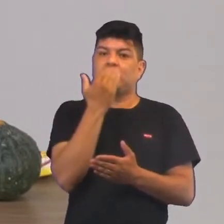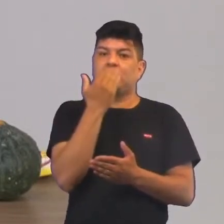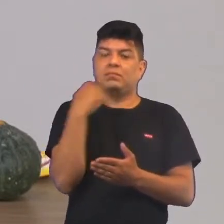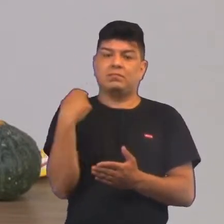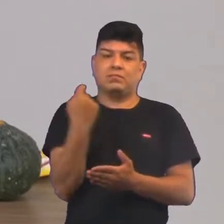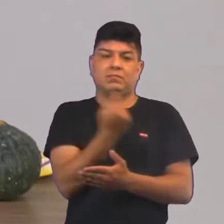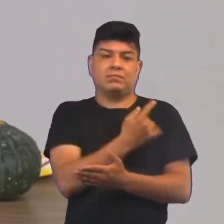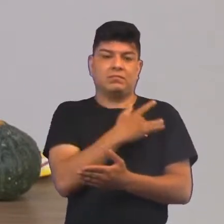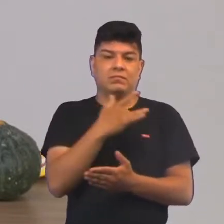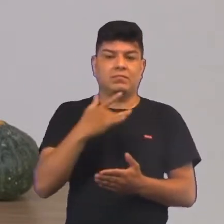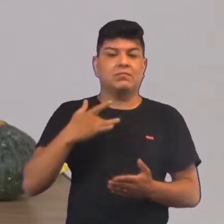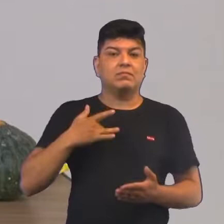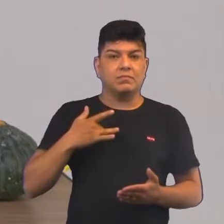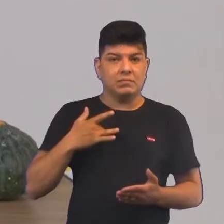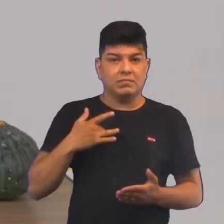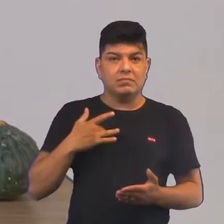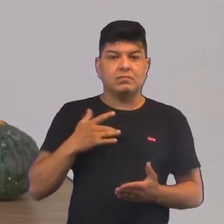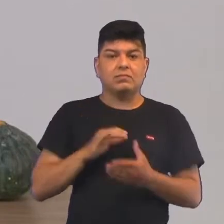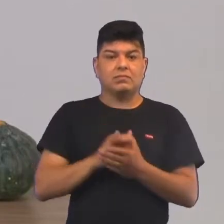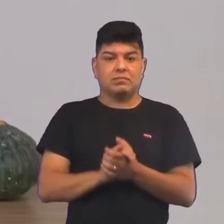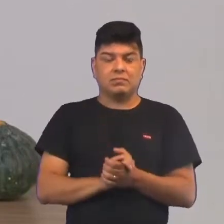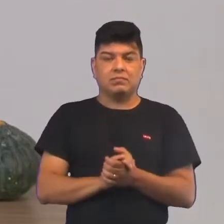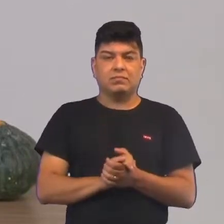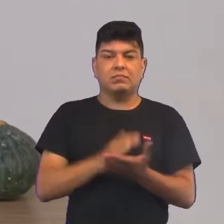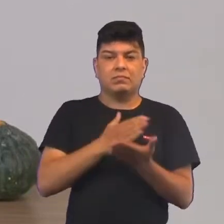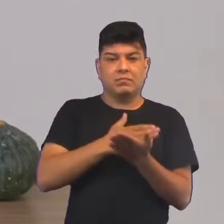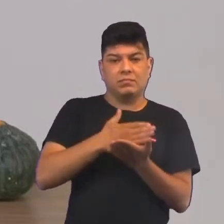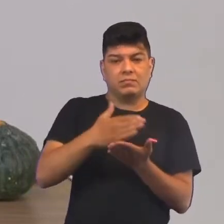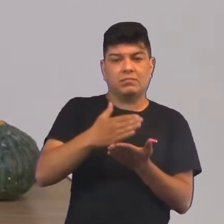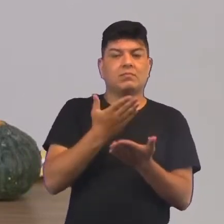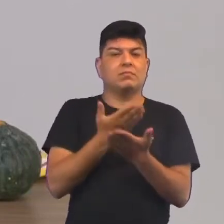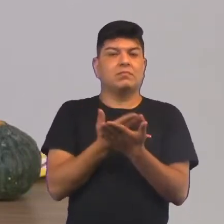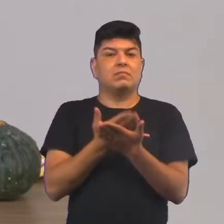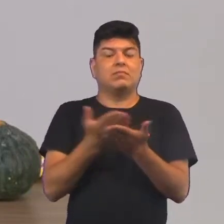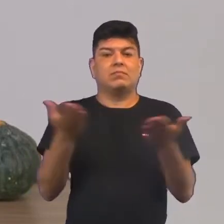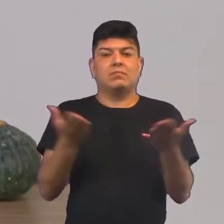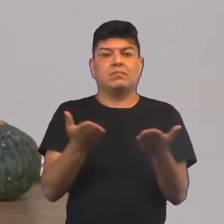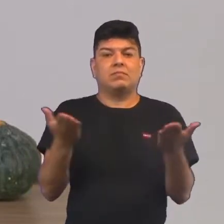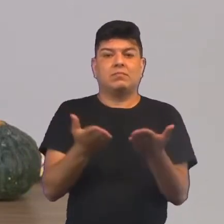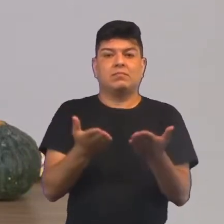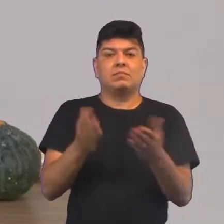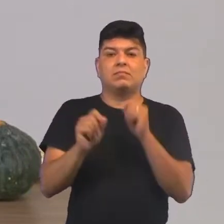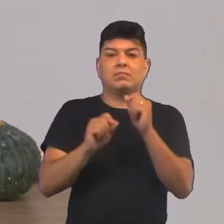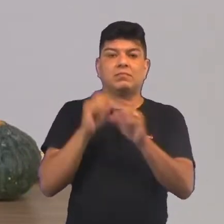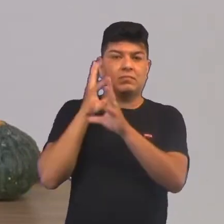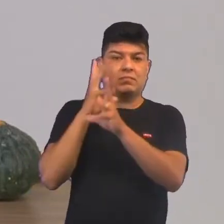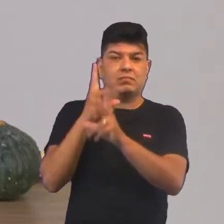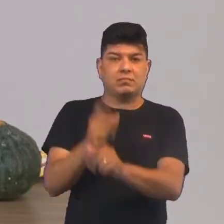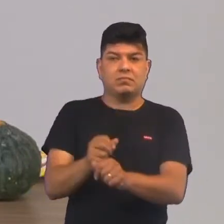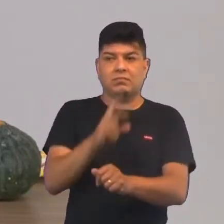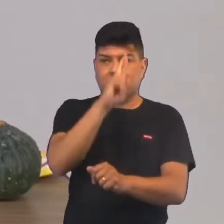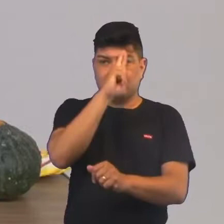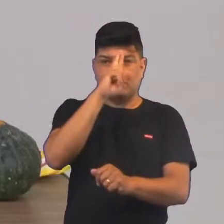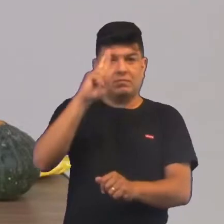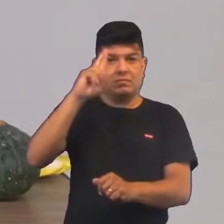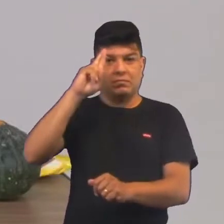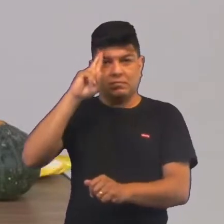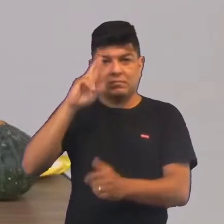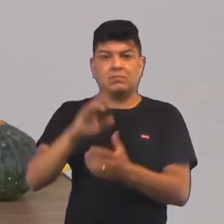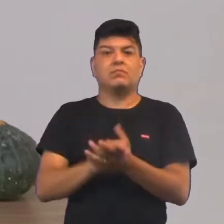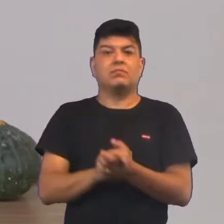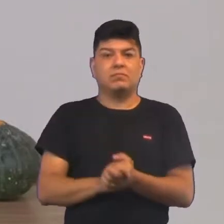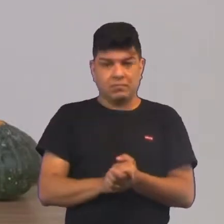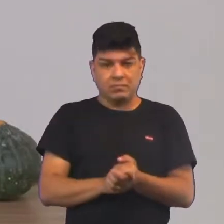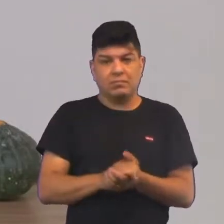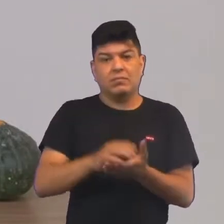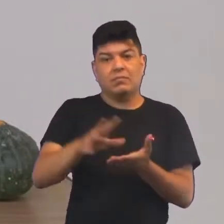para a nossa saúde. E para dar início à nossa aula de hoje, eu vou recontar uma história. Vou recontar uma